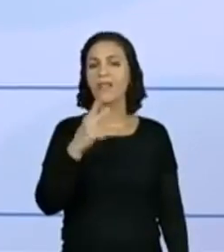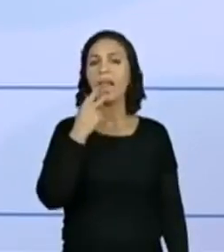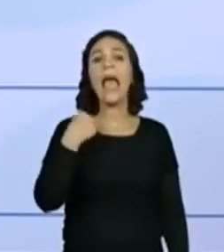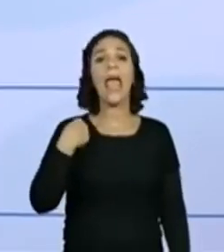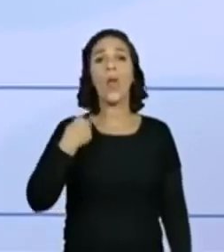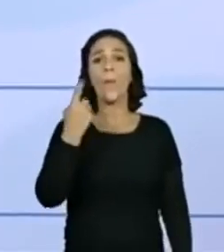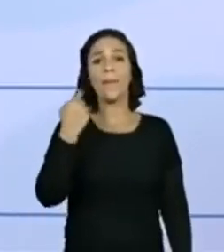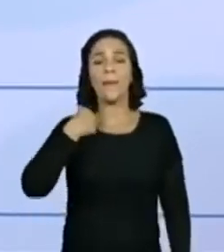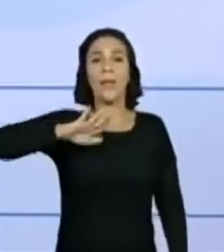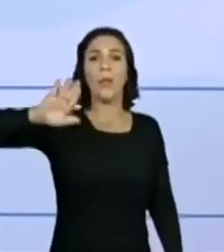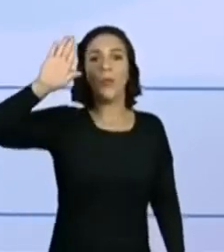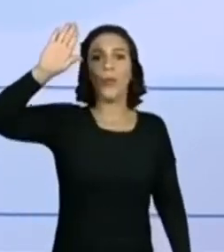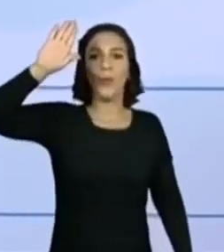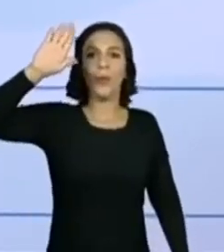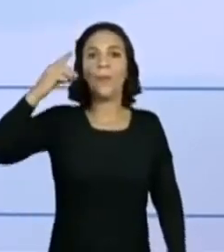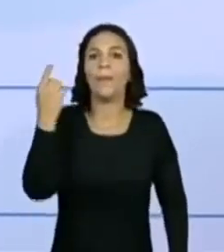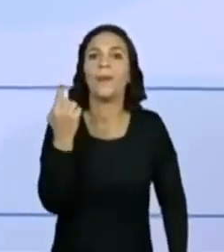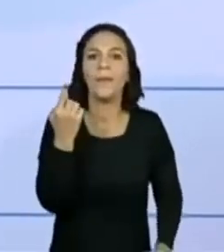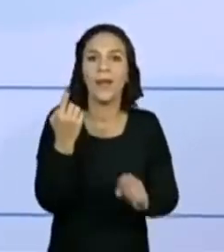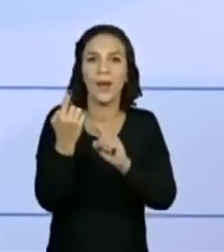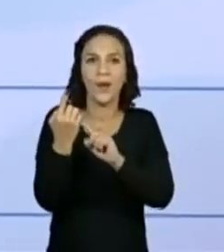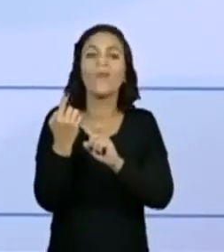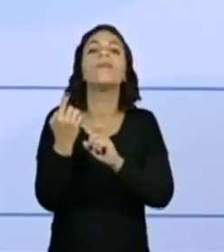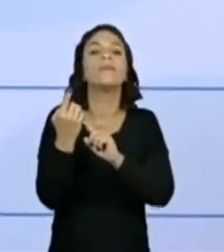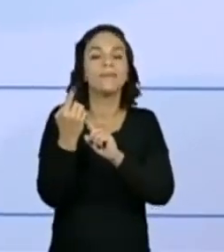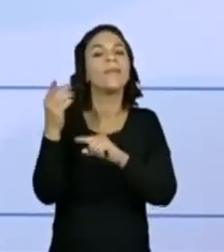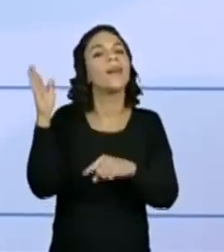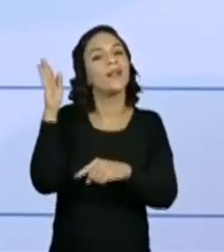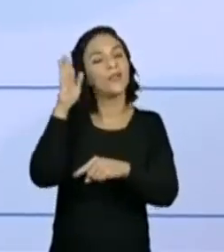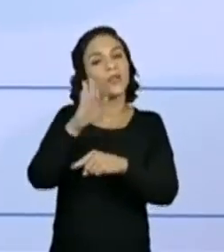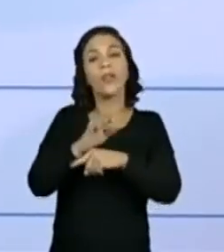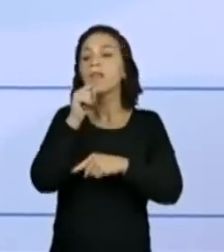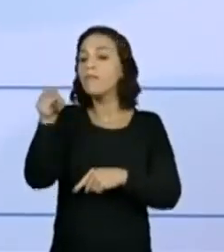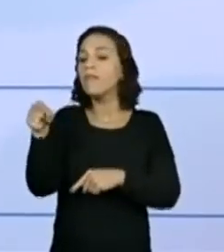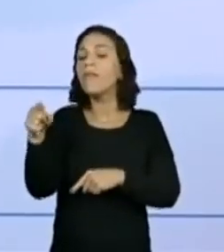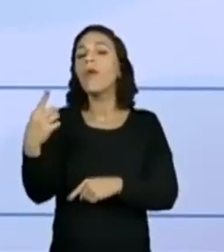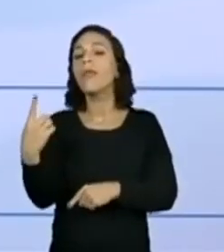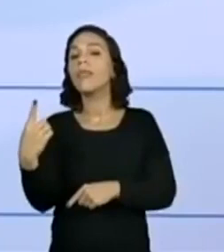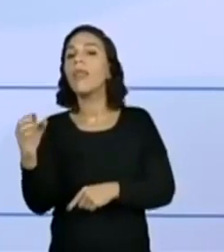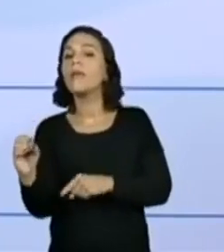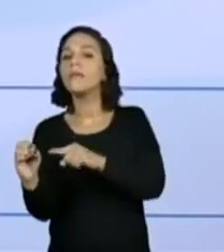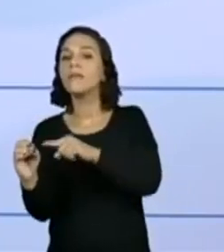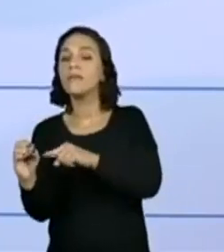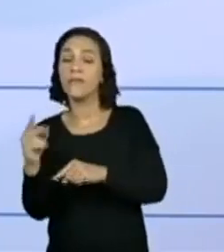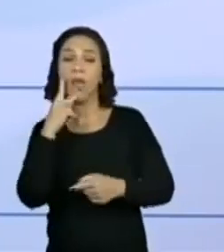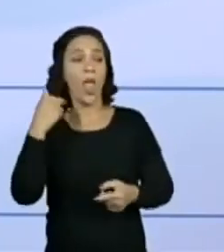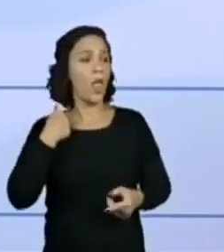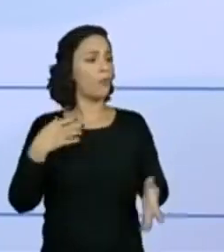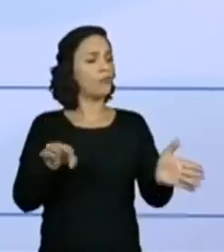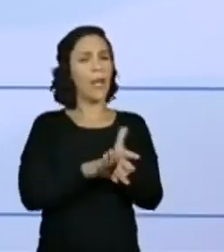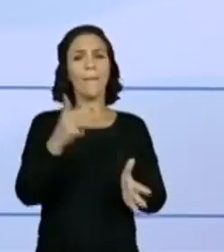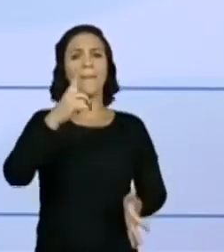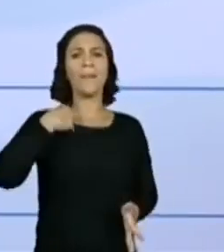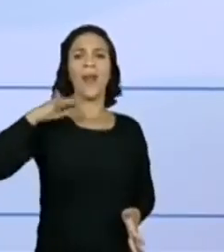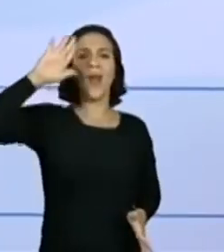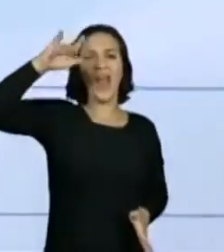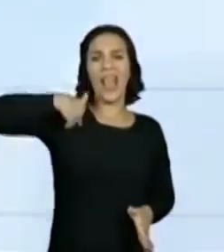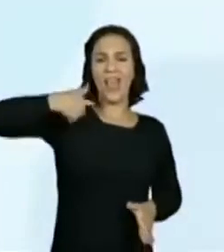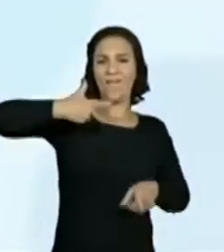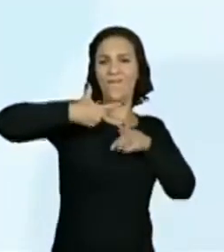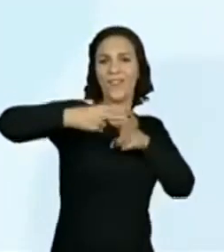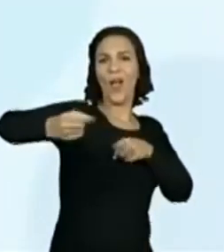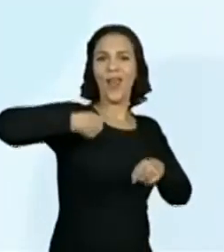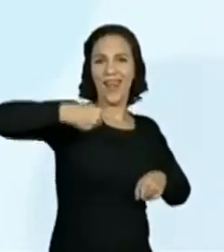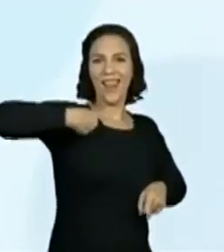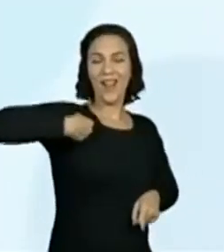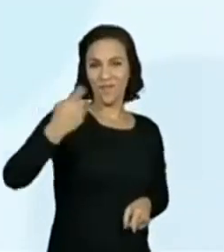fila. Isso. Legal. Quem é o 10º, quem é o segundo. Ou eu cheguei em primeiro lugar nessa corrida,